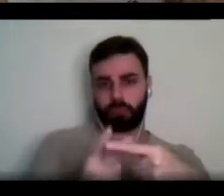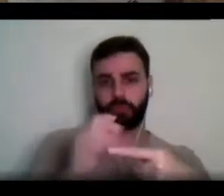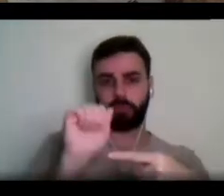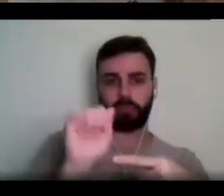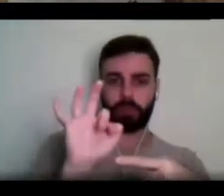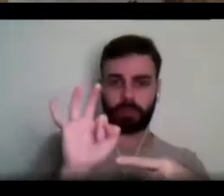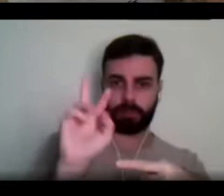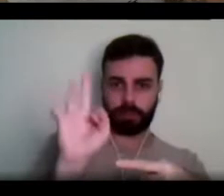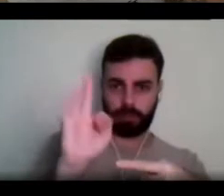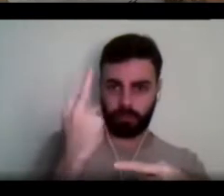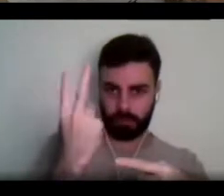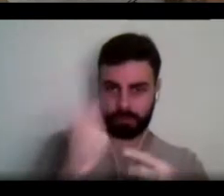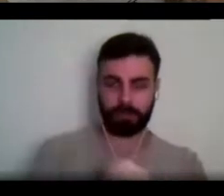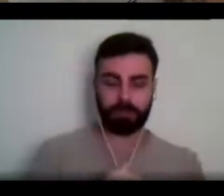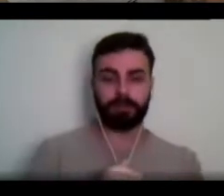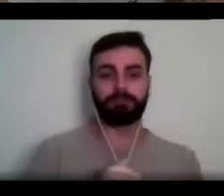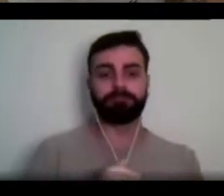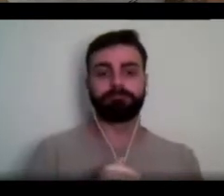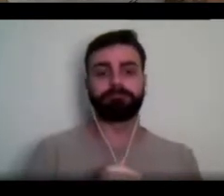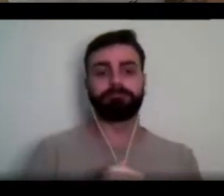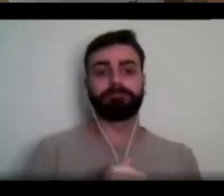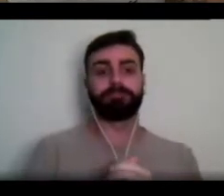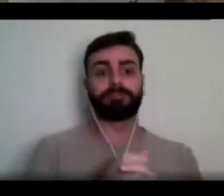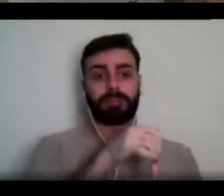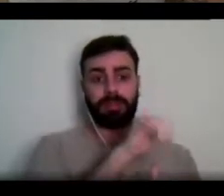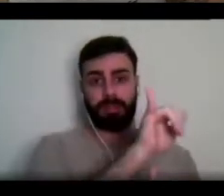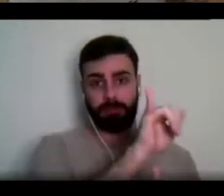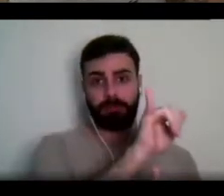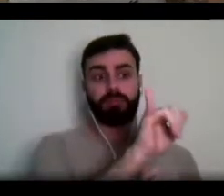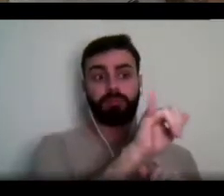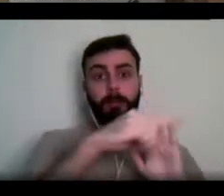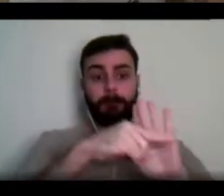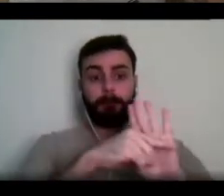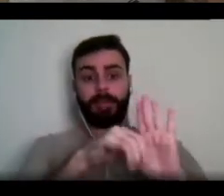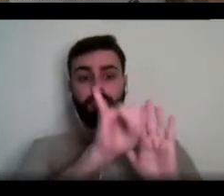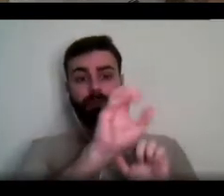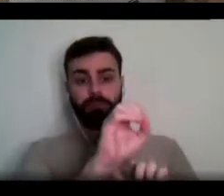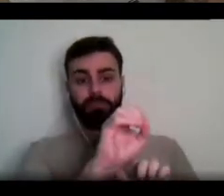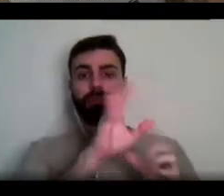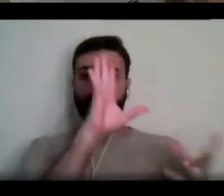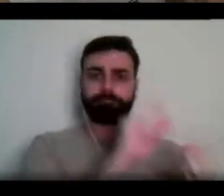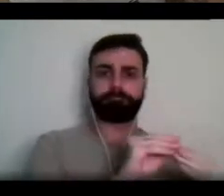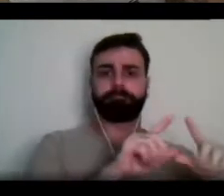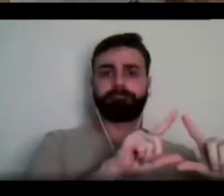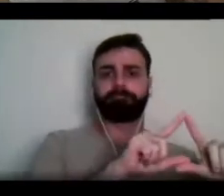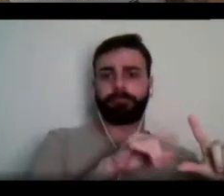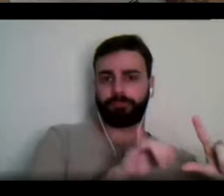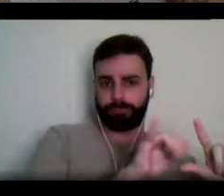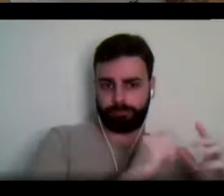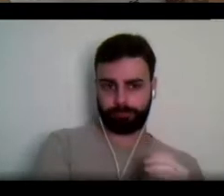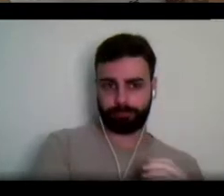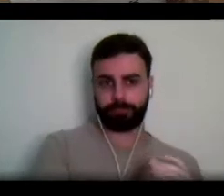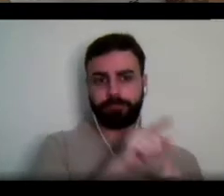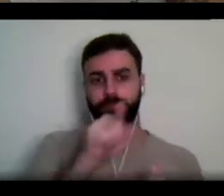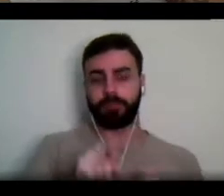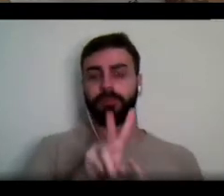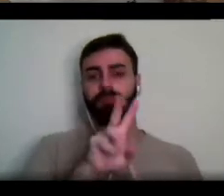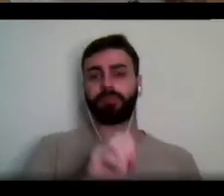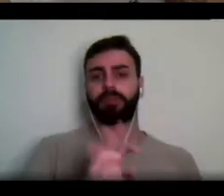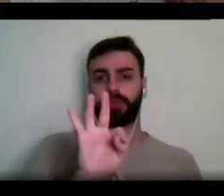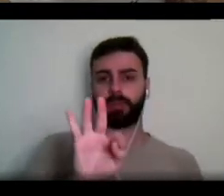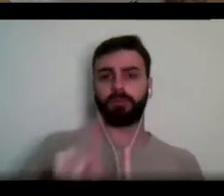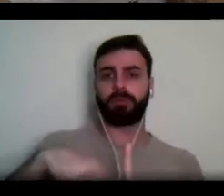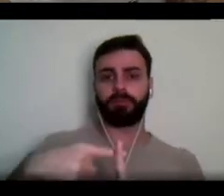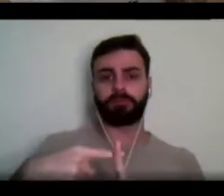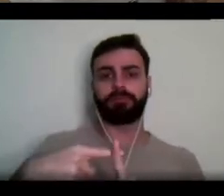t mais um a t2 sobre 2. Esse y menos y0 é o deslocamento nessa